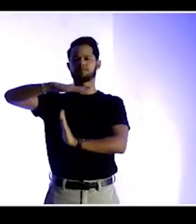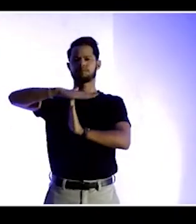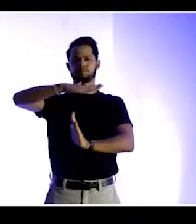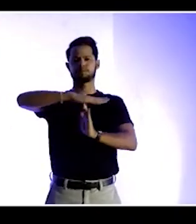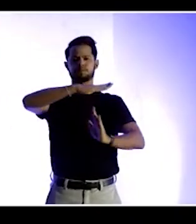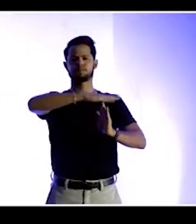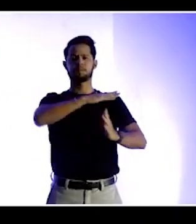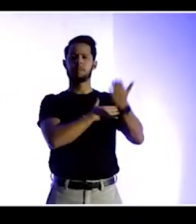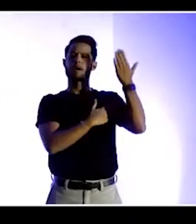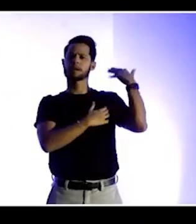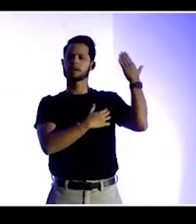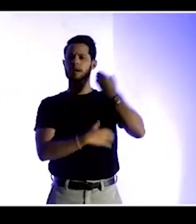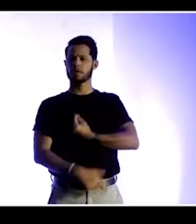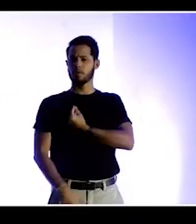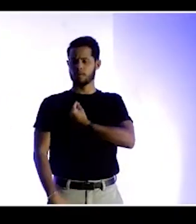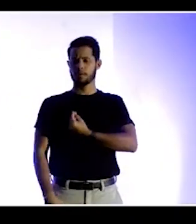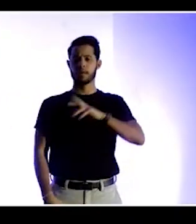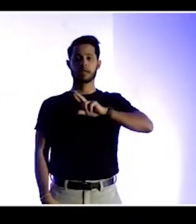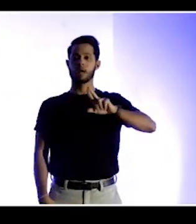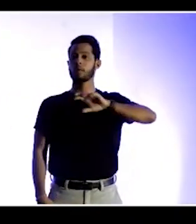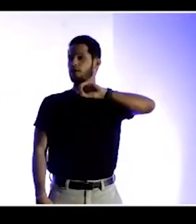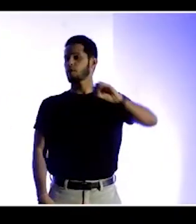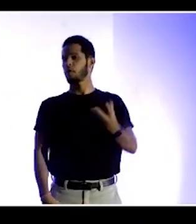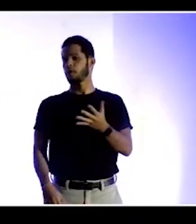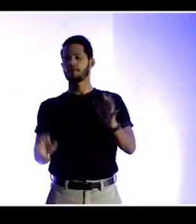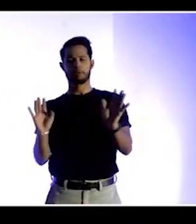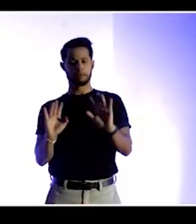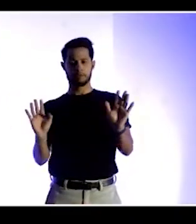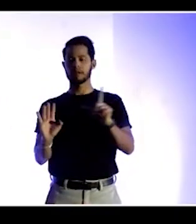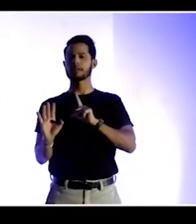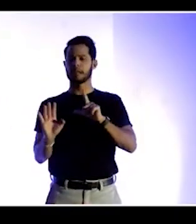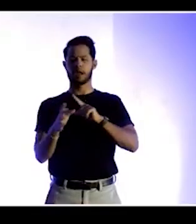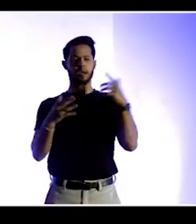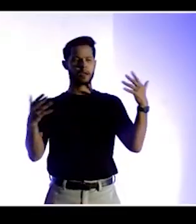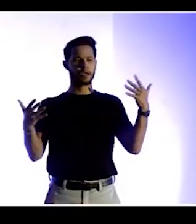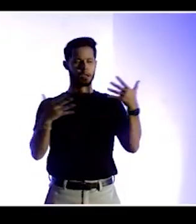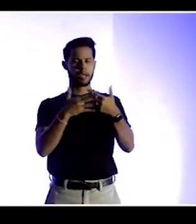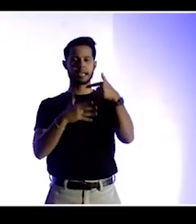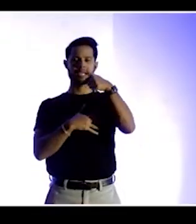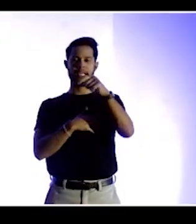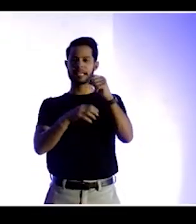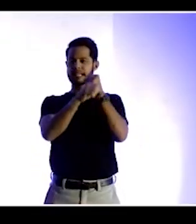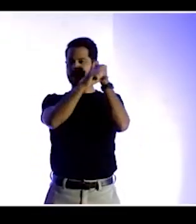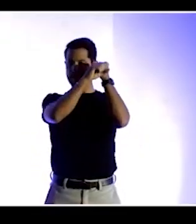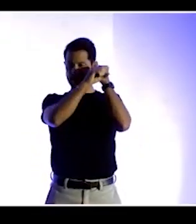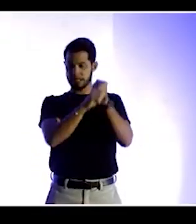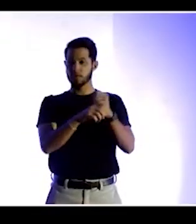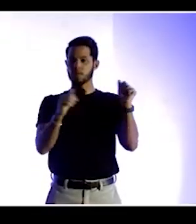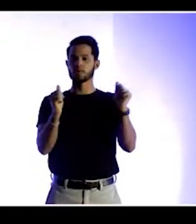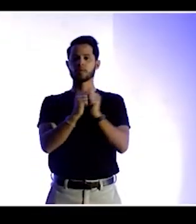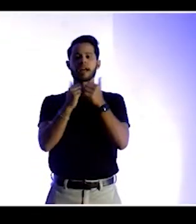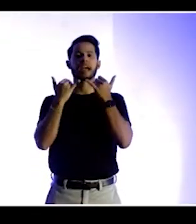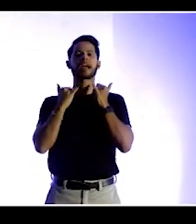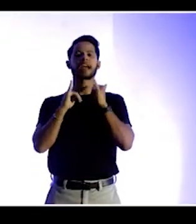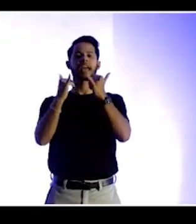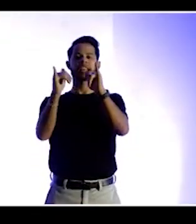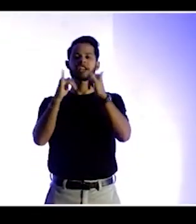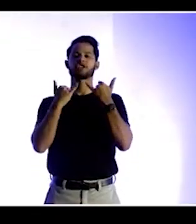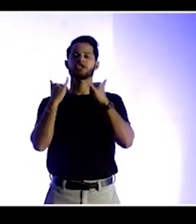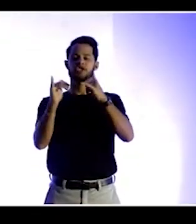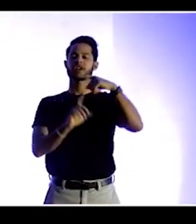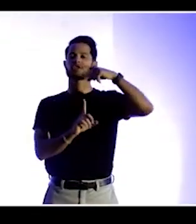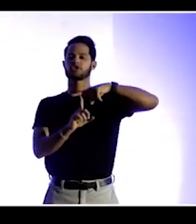surgiu. A energia solar não é nova, ela tem mais de 70 anos, junto com a energia nuclear, que tem um pouquinho mais de 74 anos.